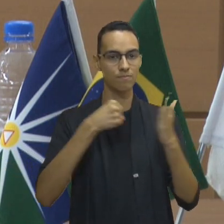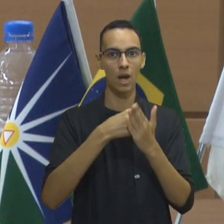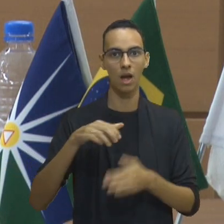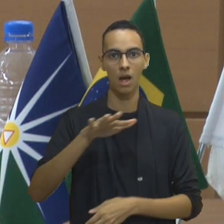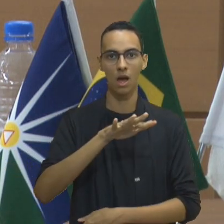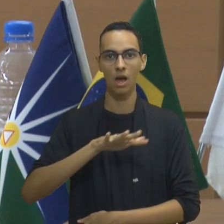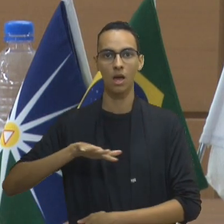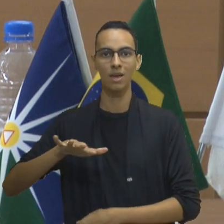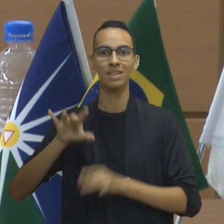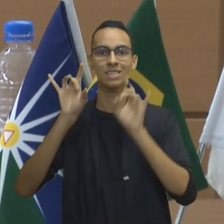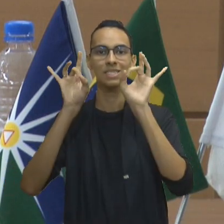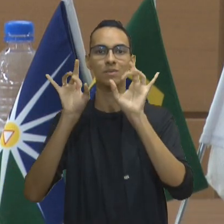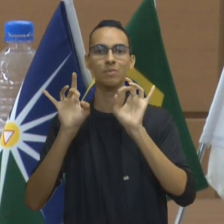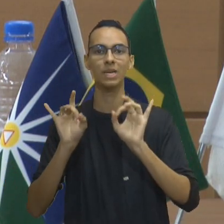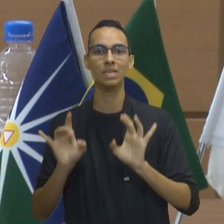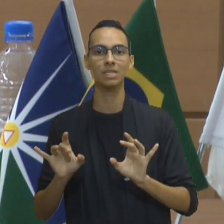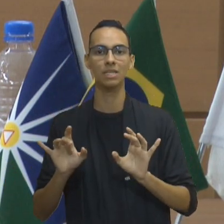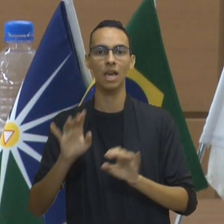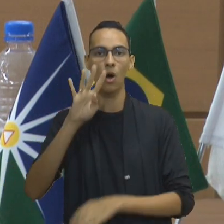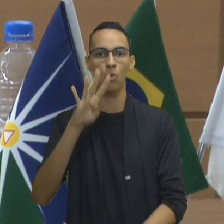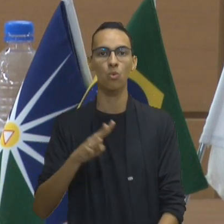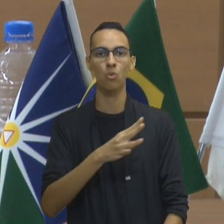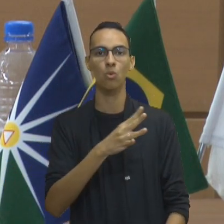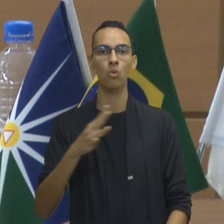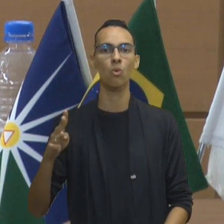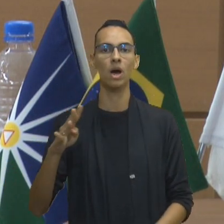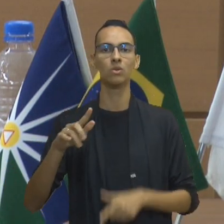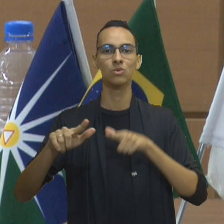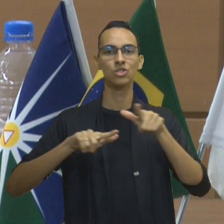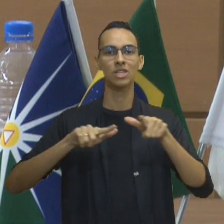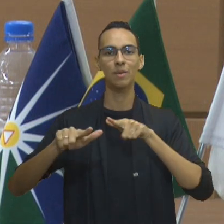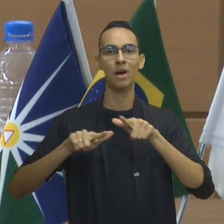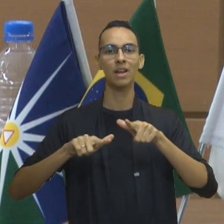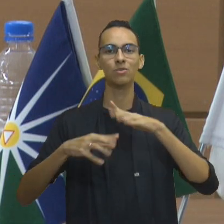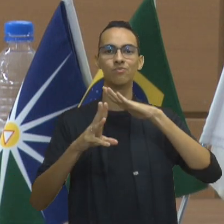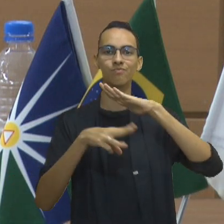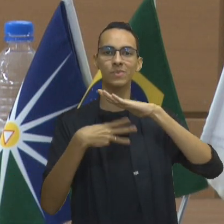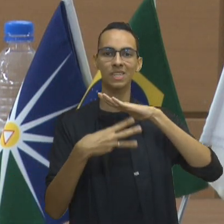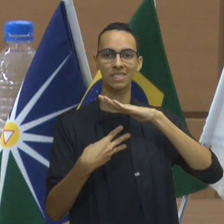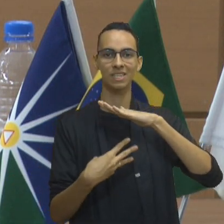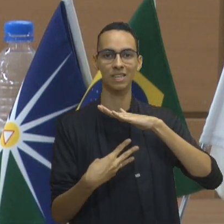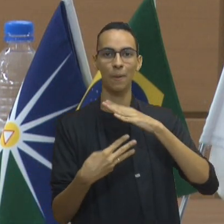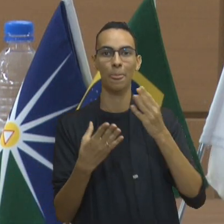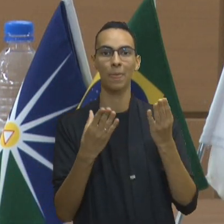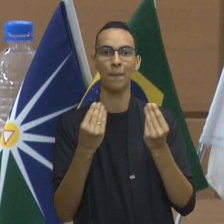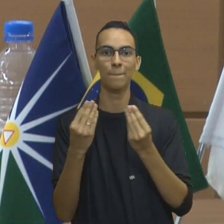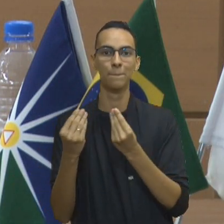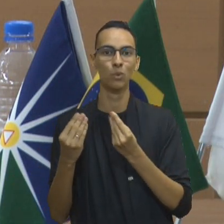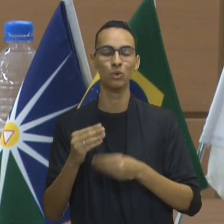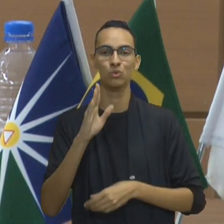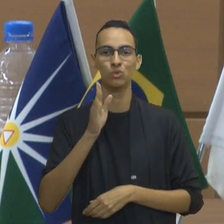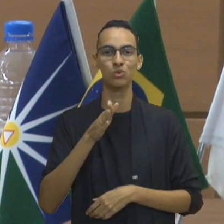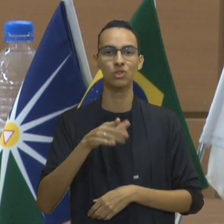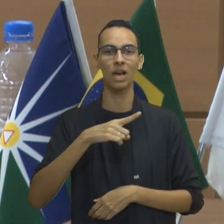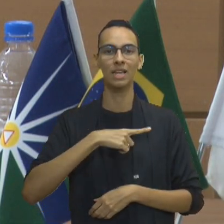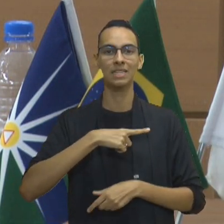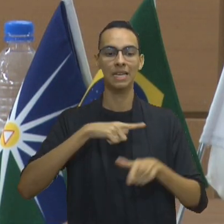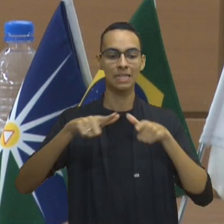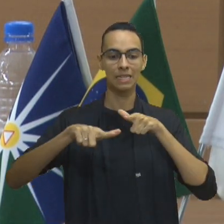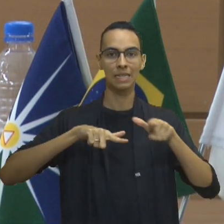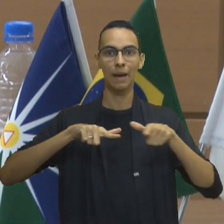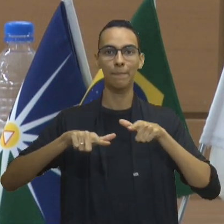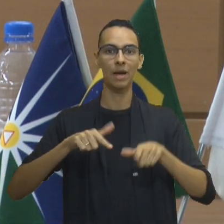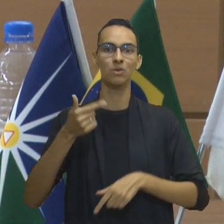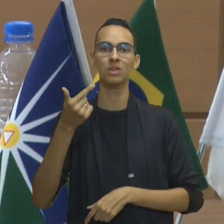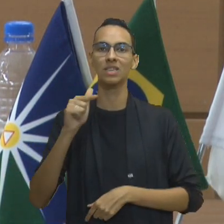em especial o quadro de trabalhadores terceirizados, muitos dos quais ocupam funções